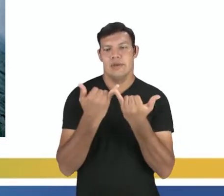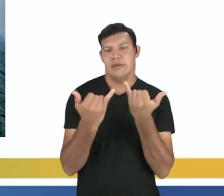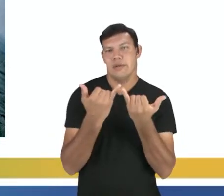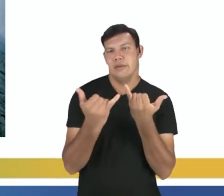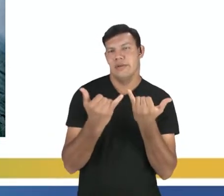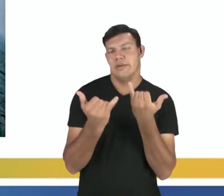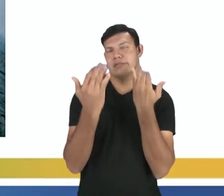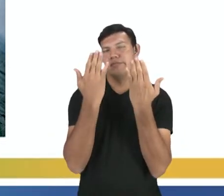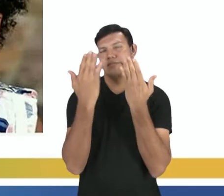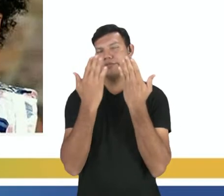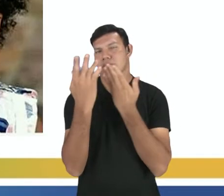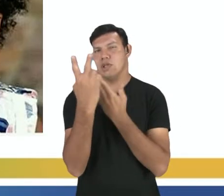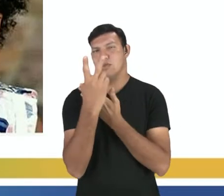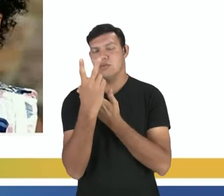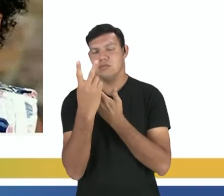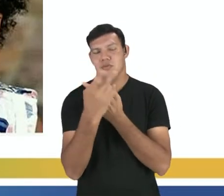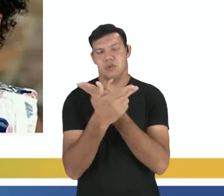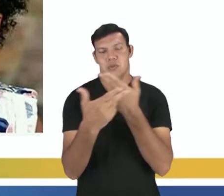assim.